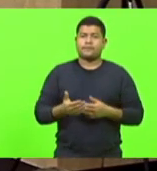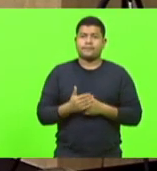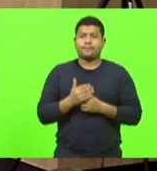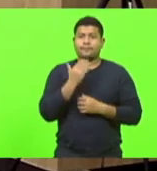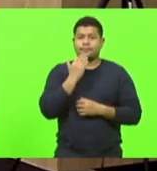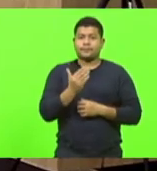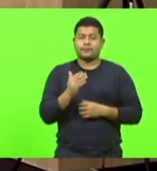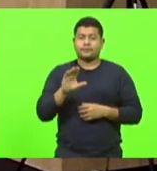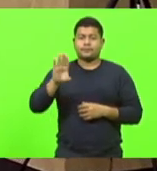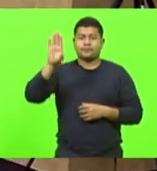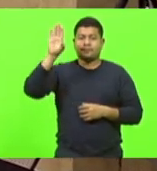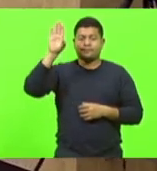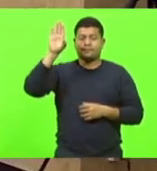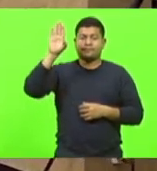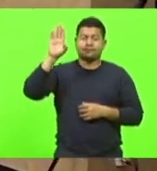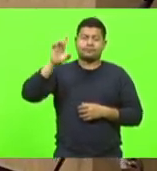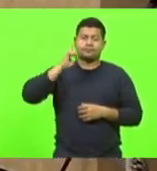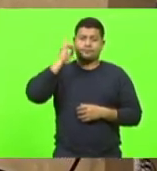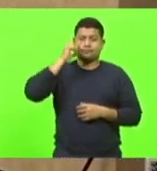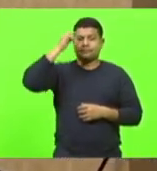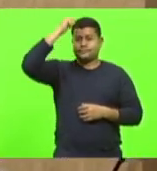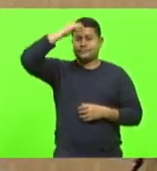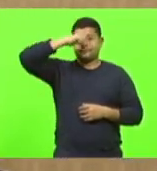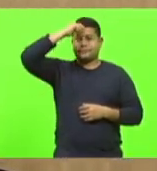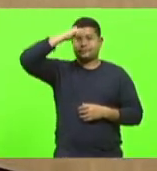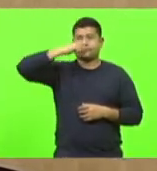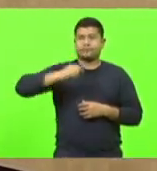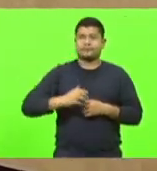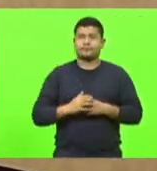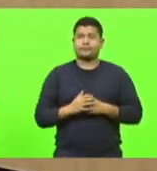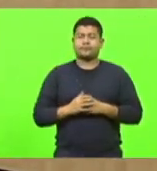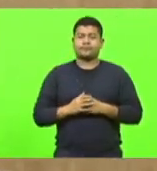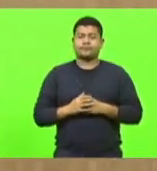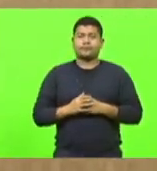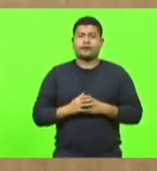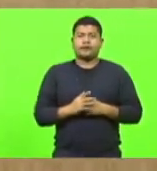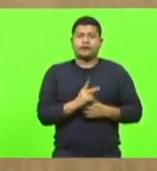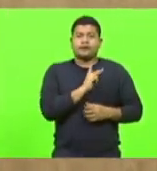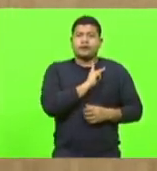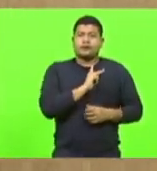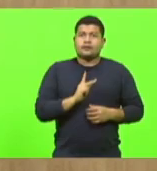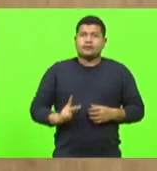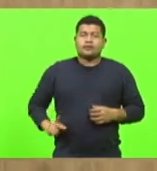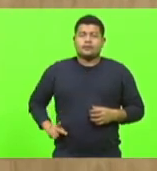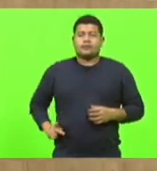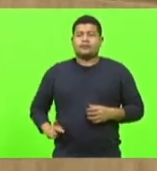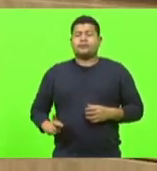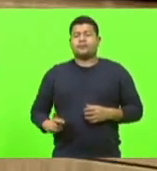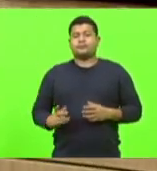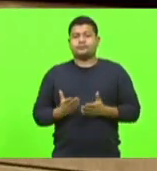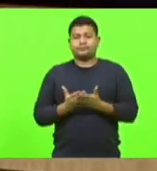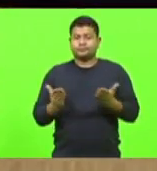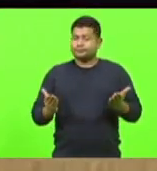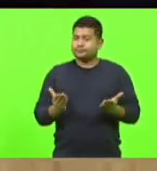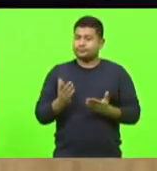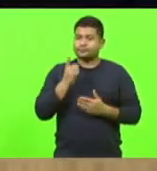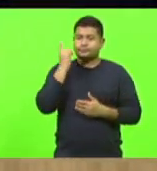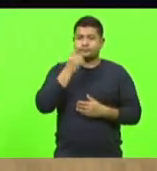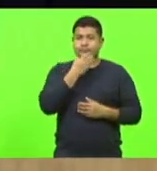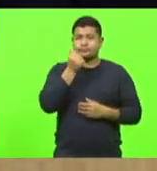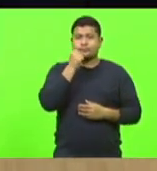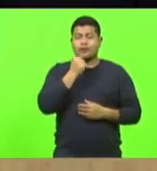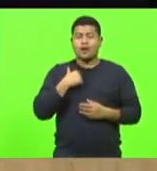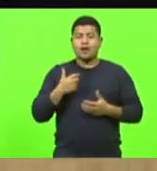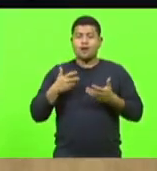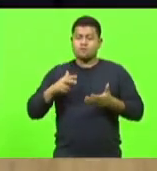e com a palavra Deputado Mauricio eskudlark o senhor presidente senhores deputados fez questão de vir aqui